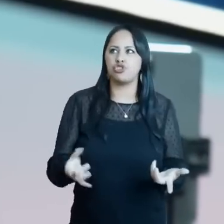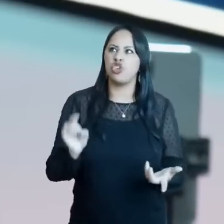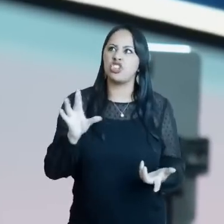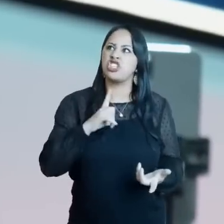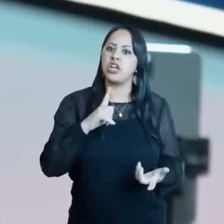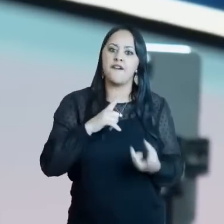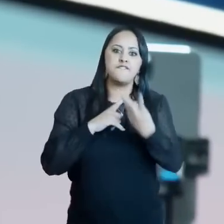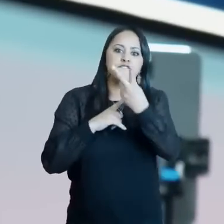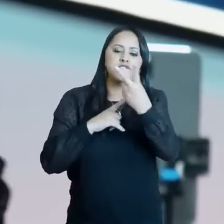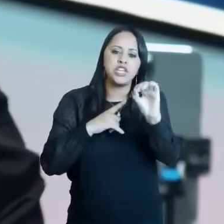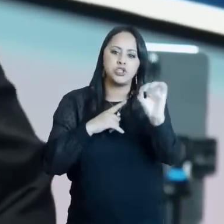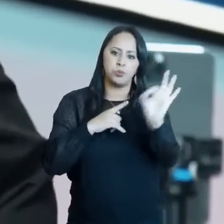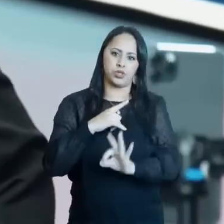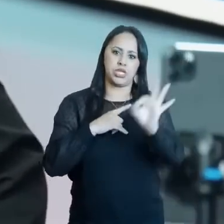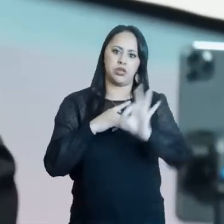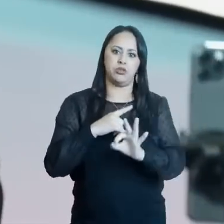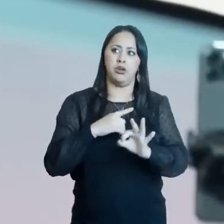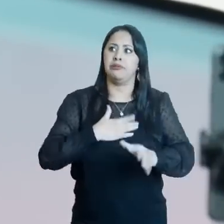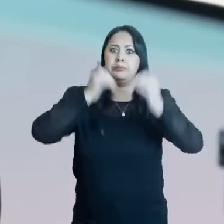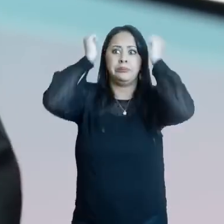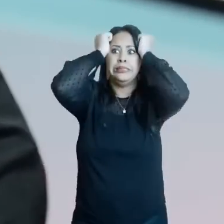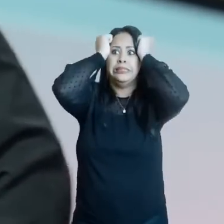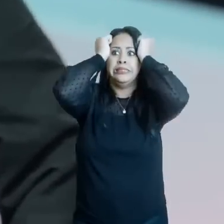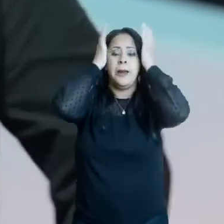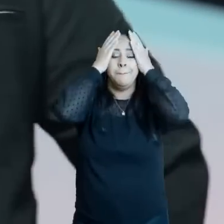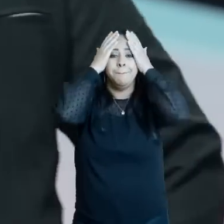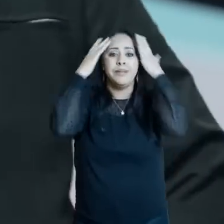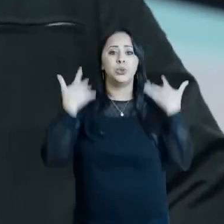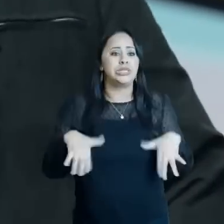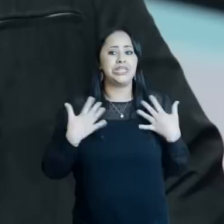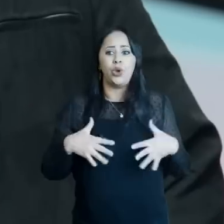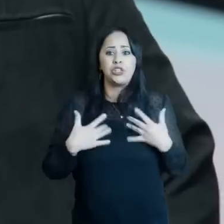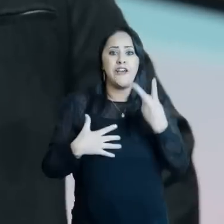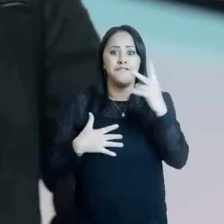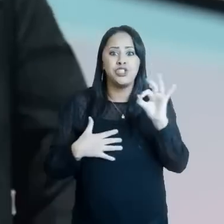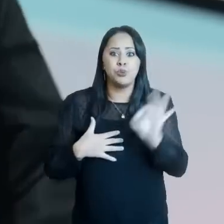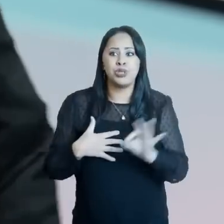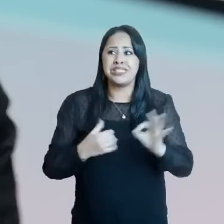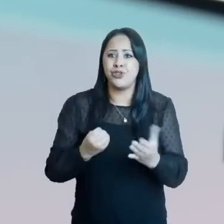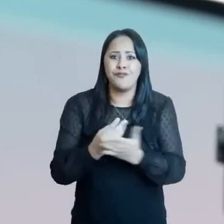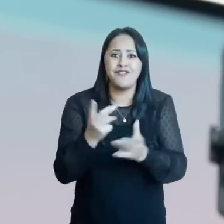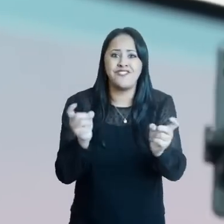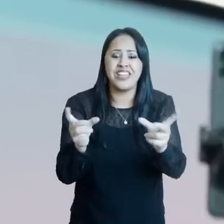tinha vendido 20% do evento. Aí eu falei, meu Deus, só vendeu 20%.